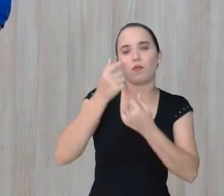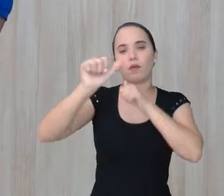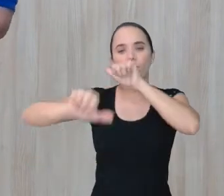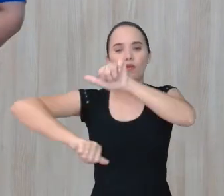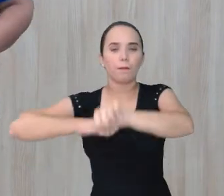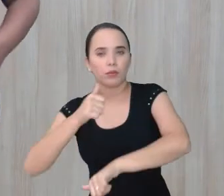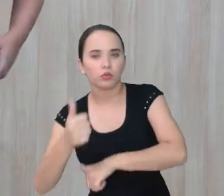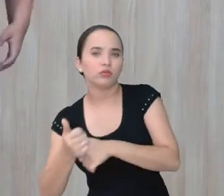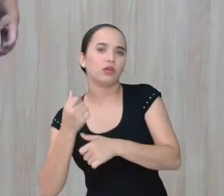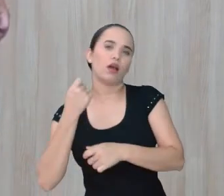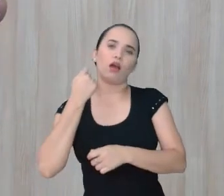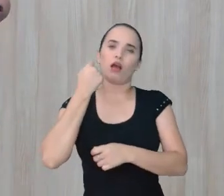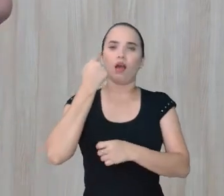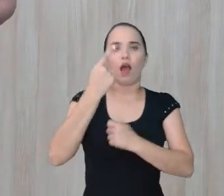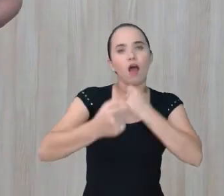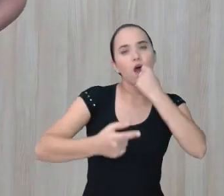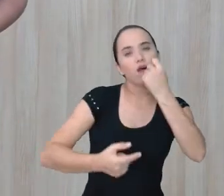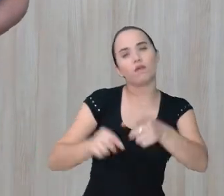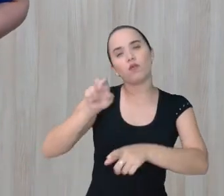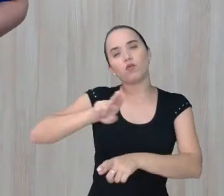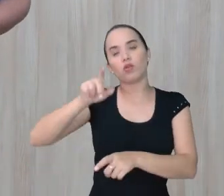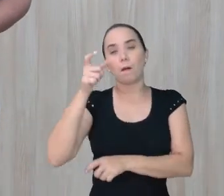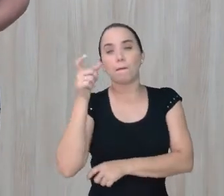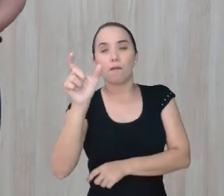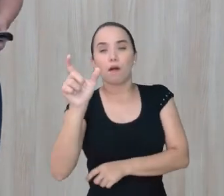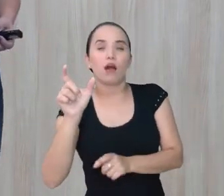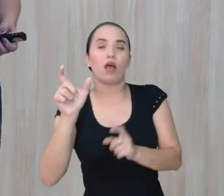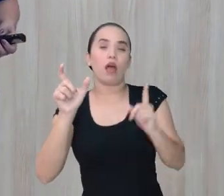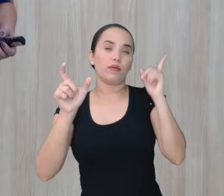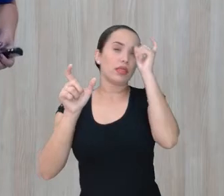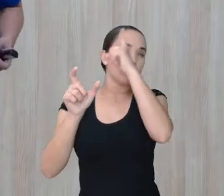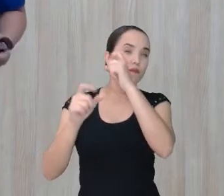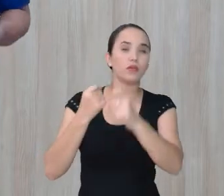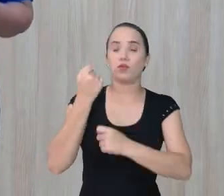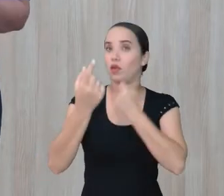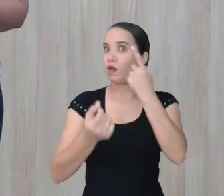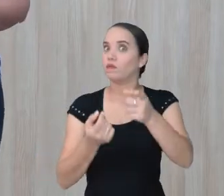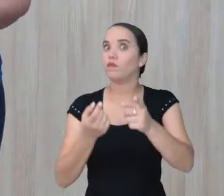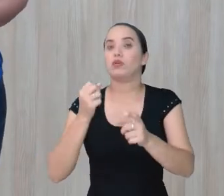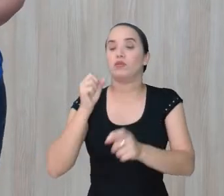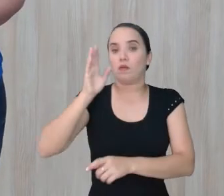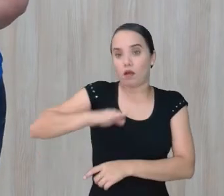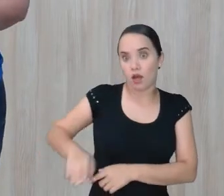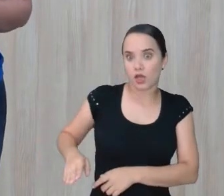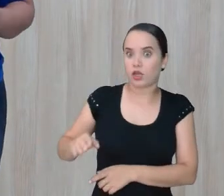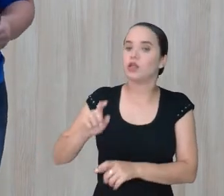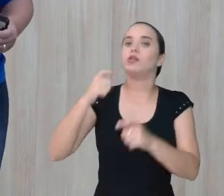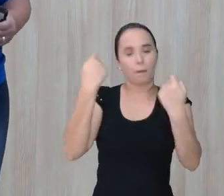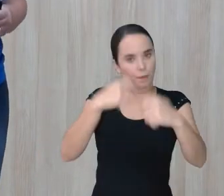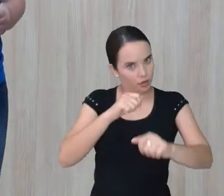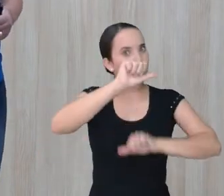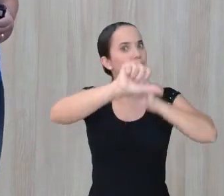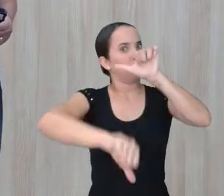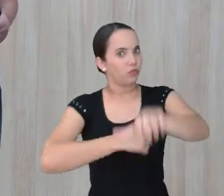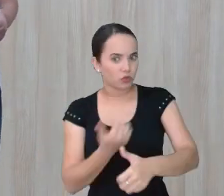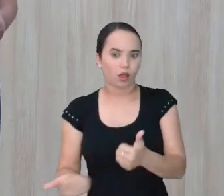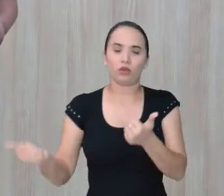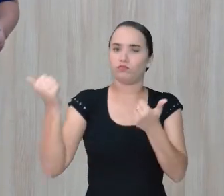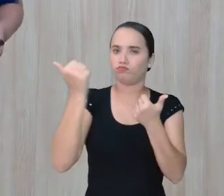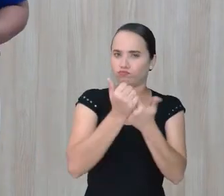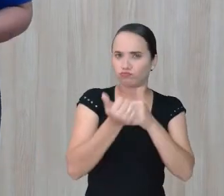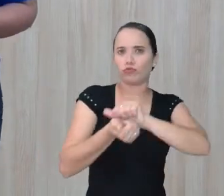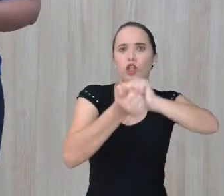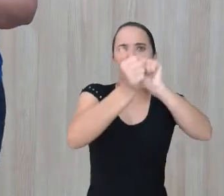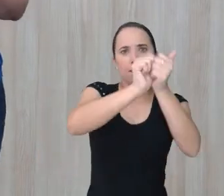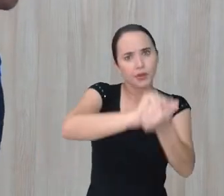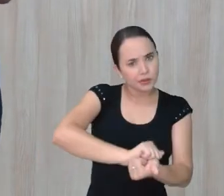modificar. Talvez uma palavra que seria muito difícil para o entendimento de uma criança, a gente vai mudar, a gente vai colocar uma linguagem mais